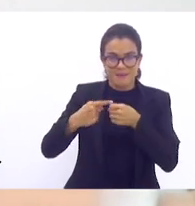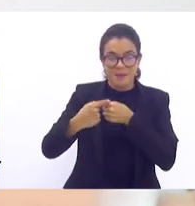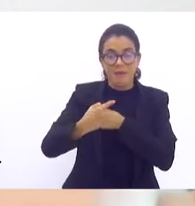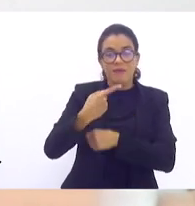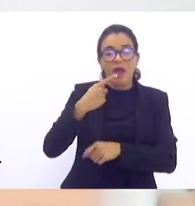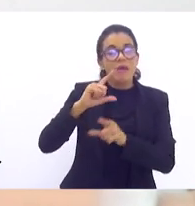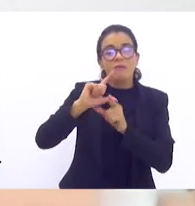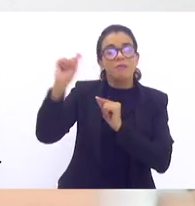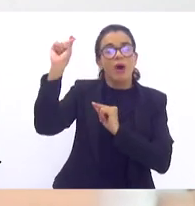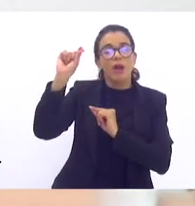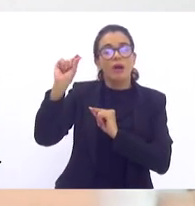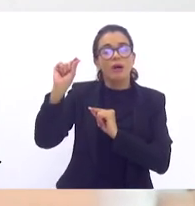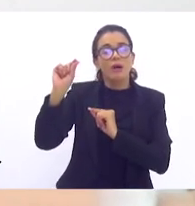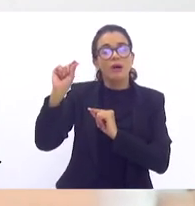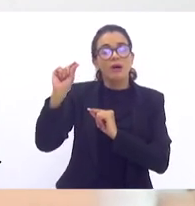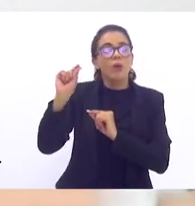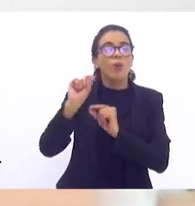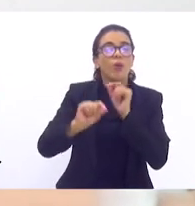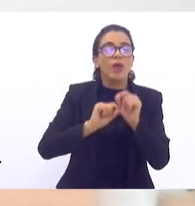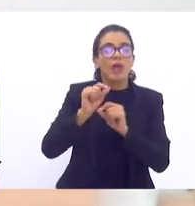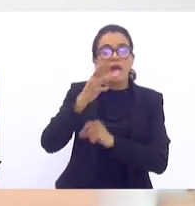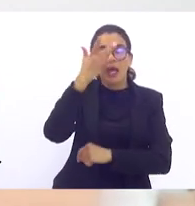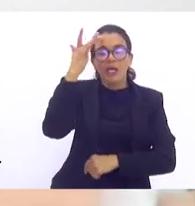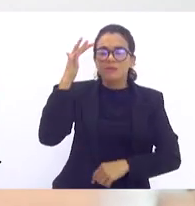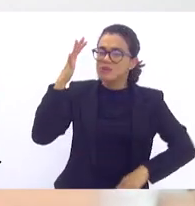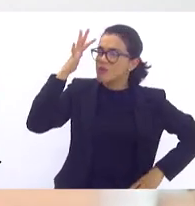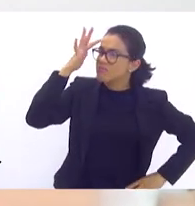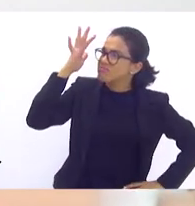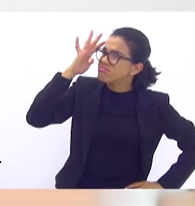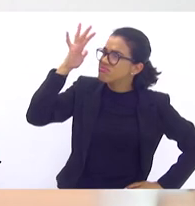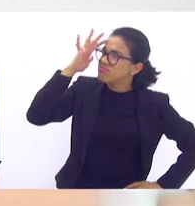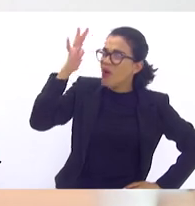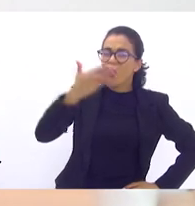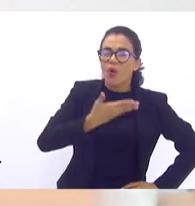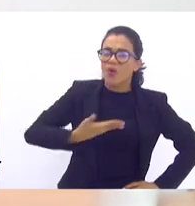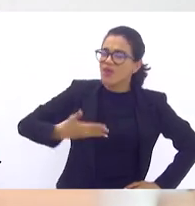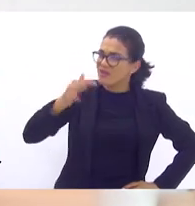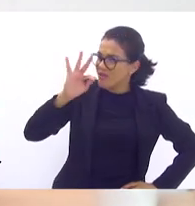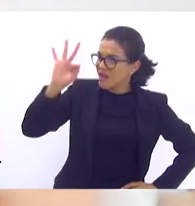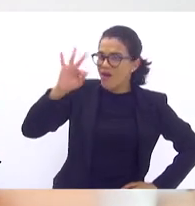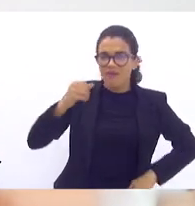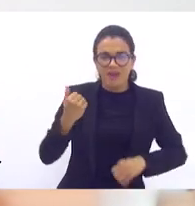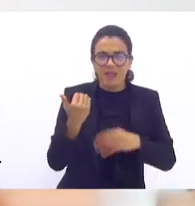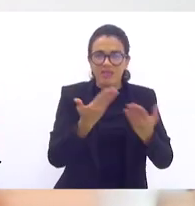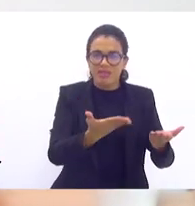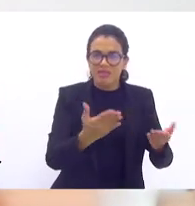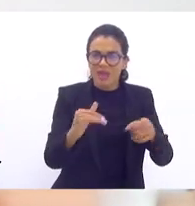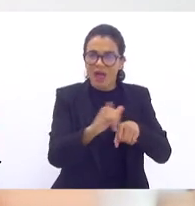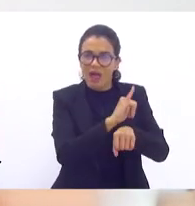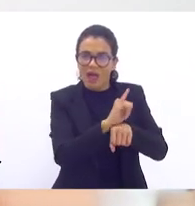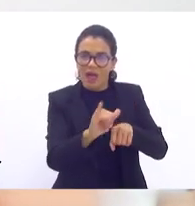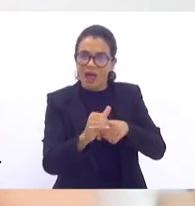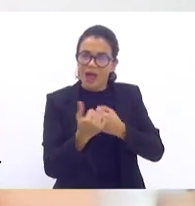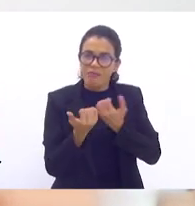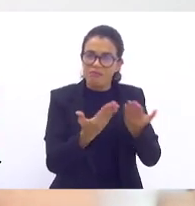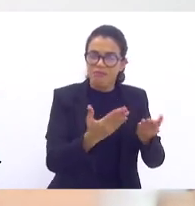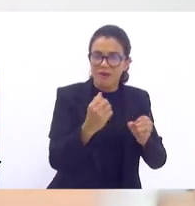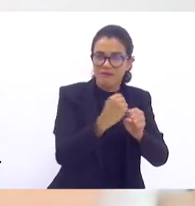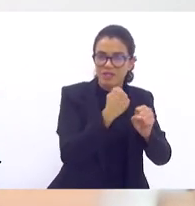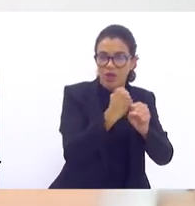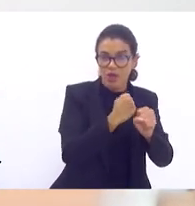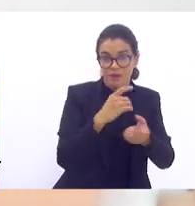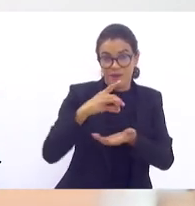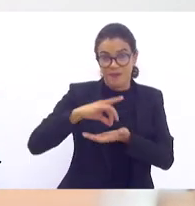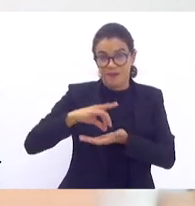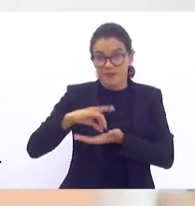daqui Deixando as pessoas entenderem que o governo federal vai dar o recurso para fazer a obra e quando